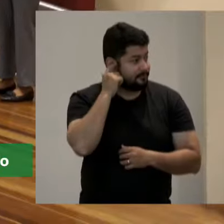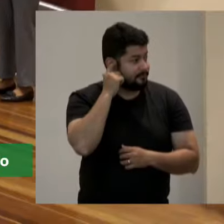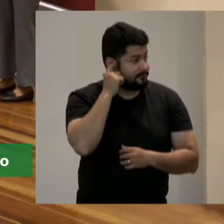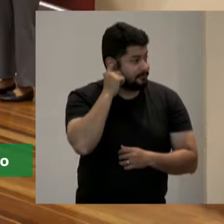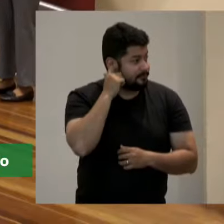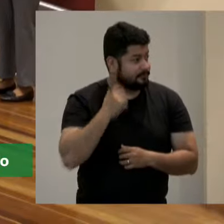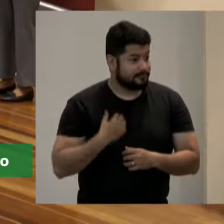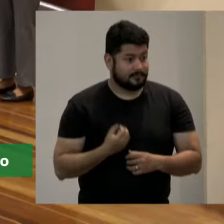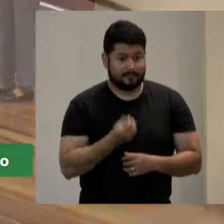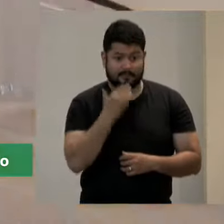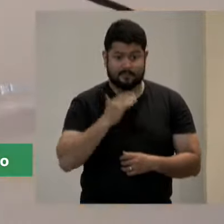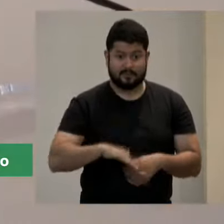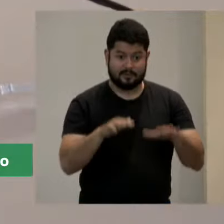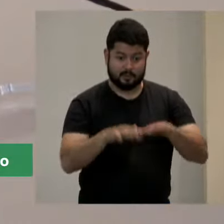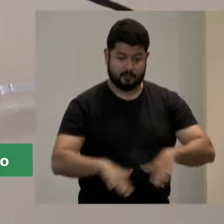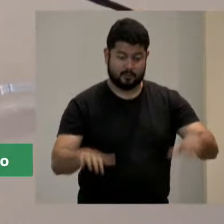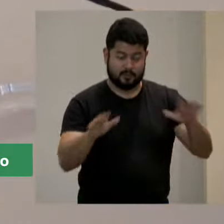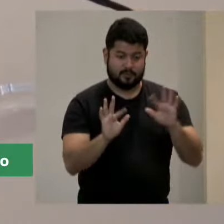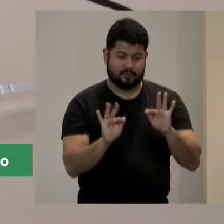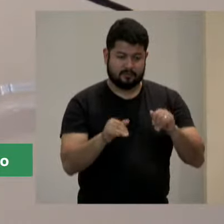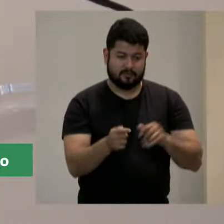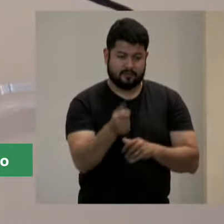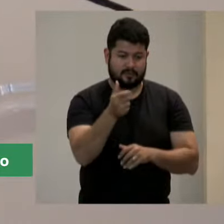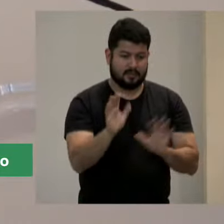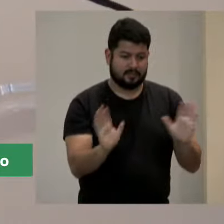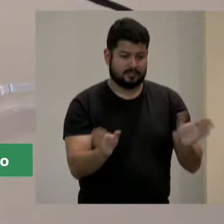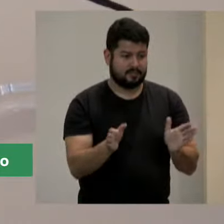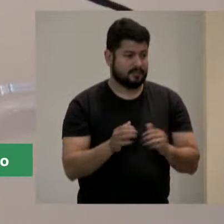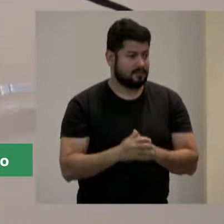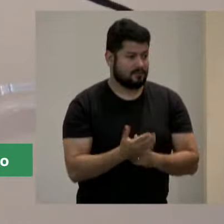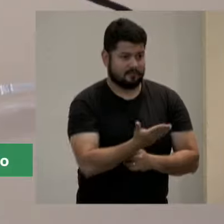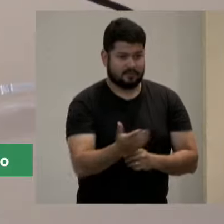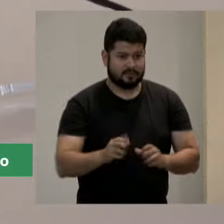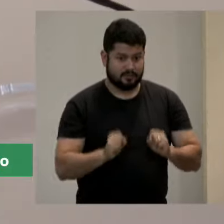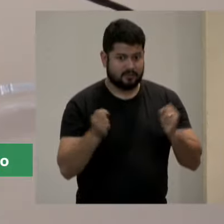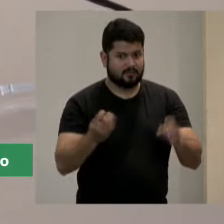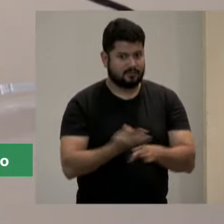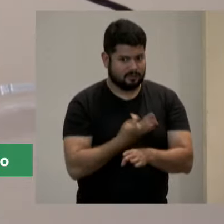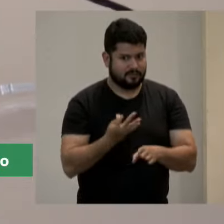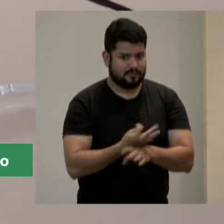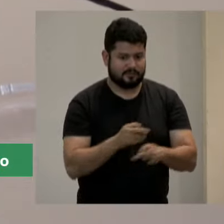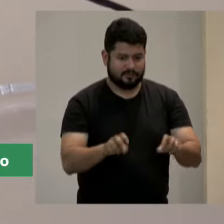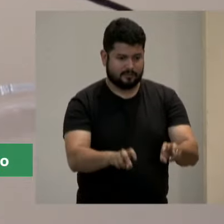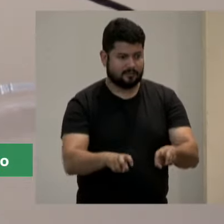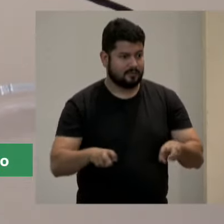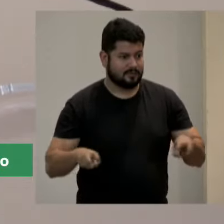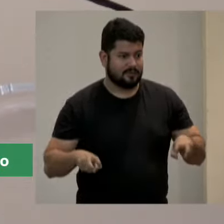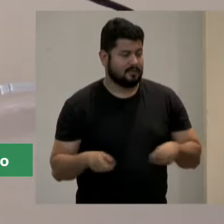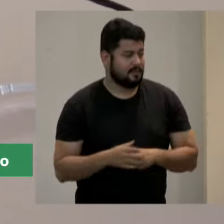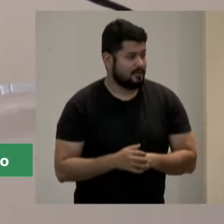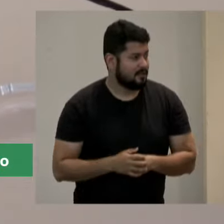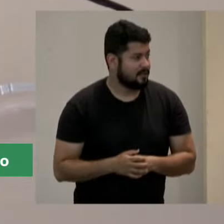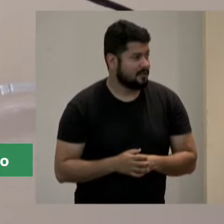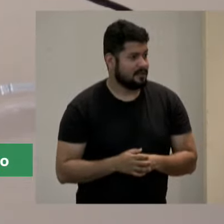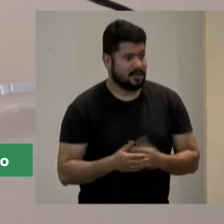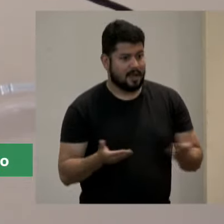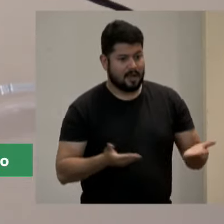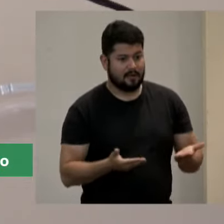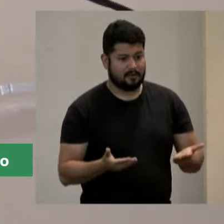Bom fim de tarde, né, para todas as pessoas que estão aqui, ainda conosco, né, prestigiando esse momento que, para a gente, é tão